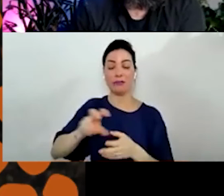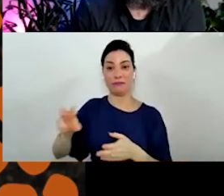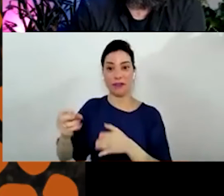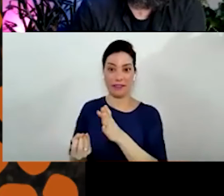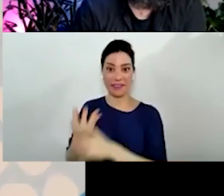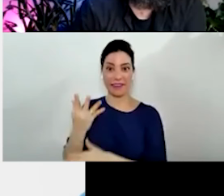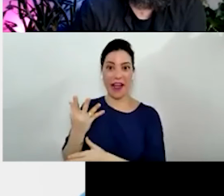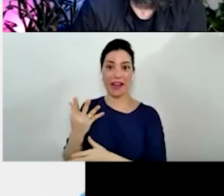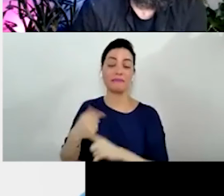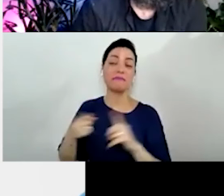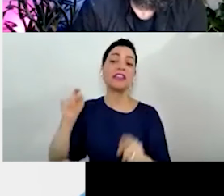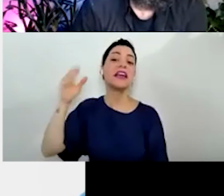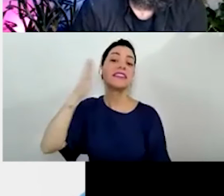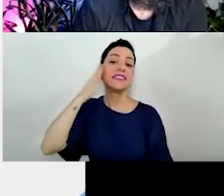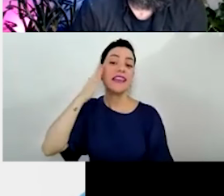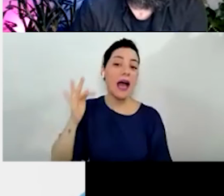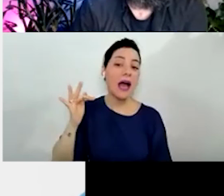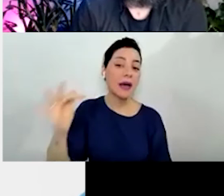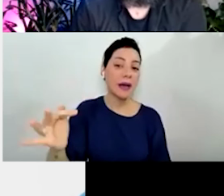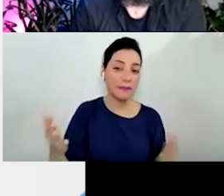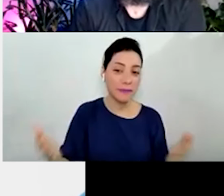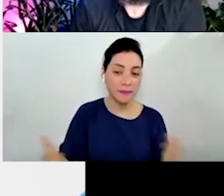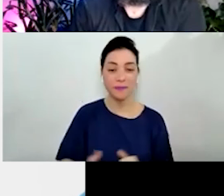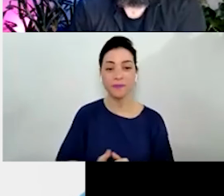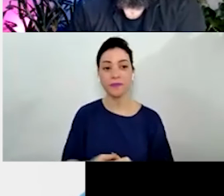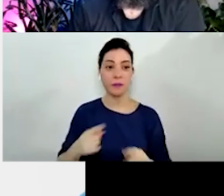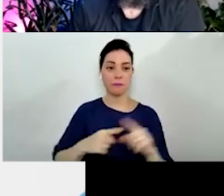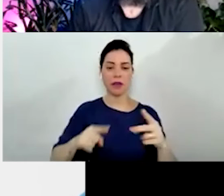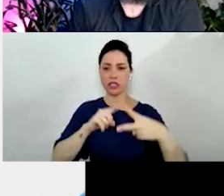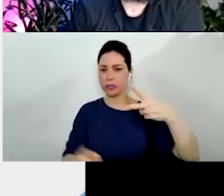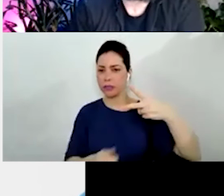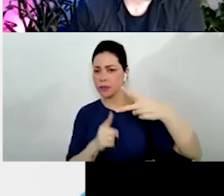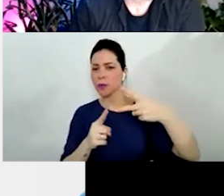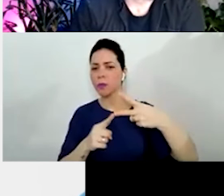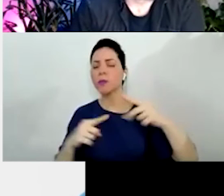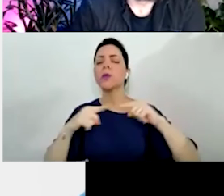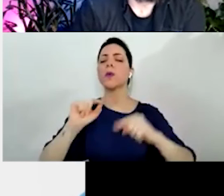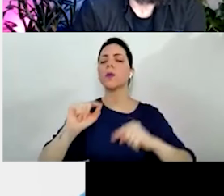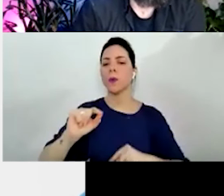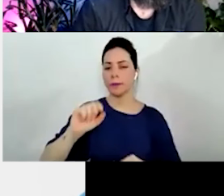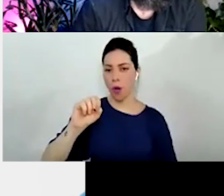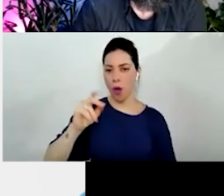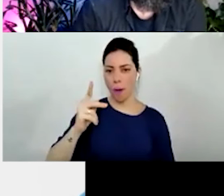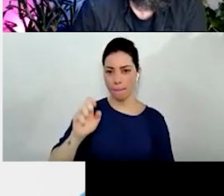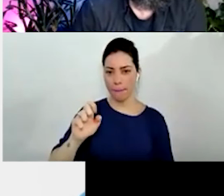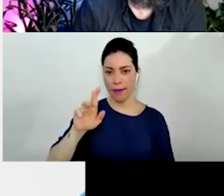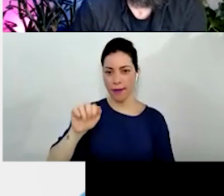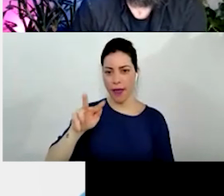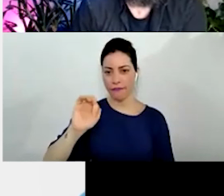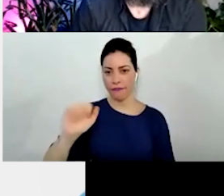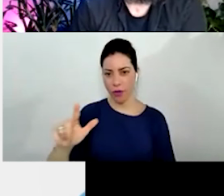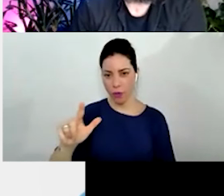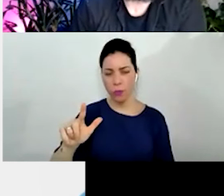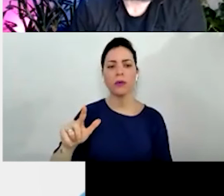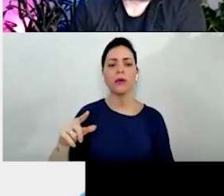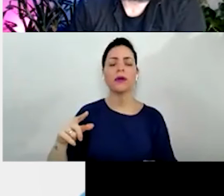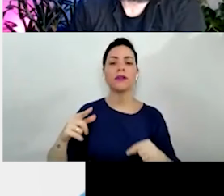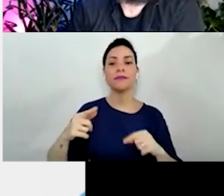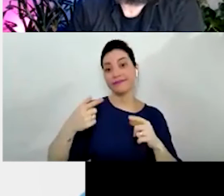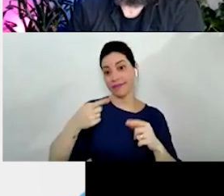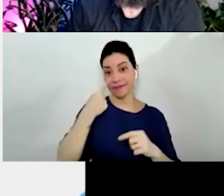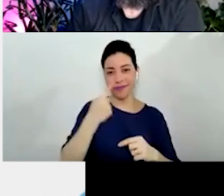sabe vamos pensar agora no segundo o princípio que é o operável como a imagem diz o fundo que são as nuvens